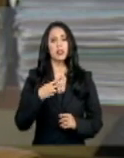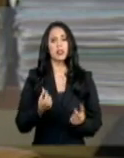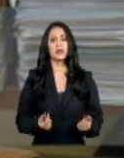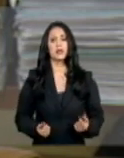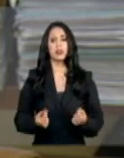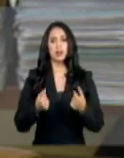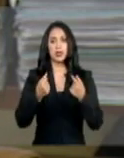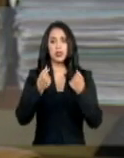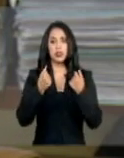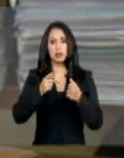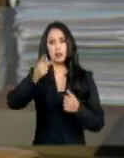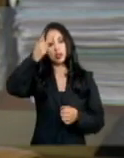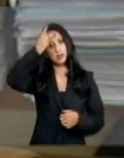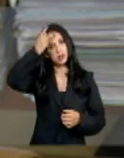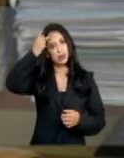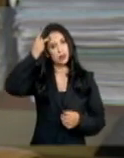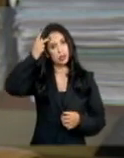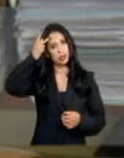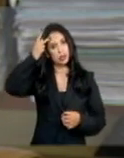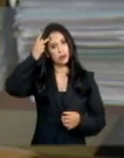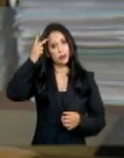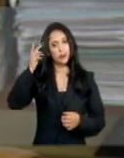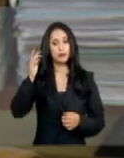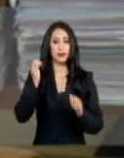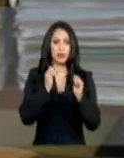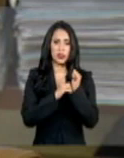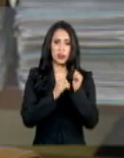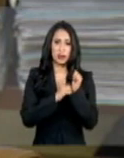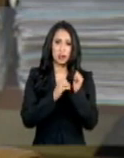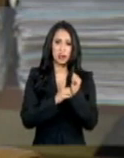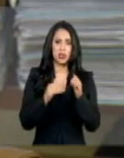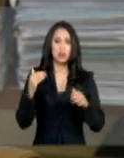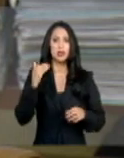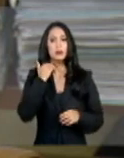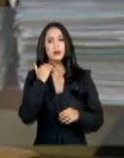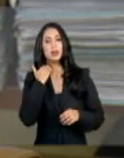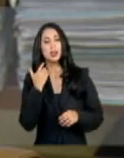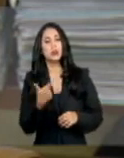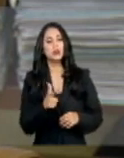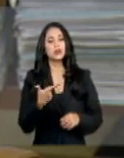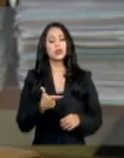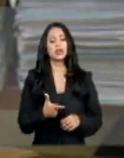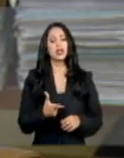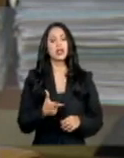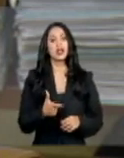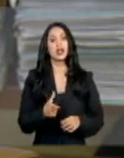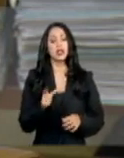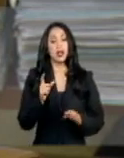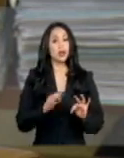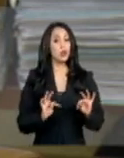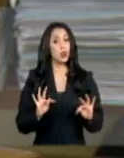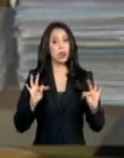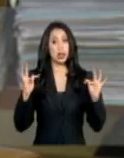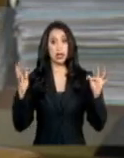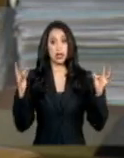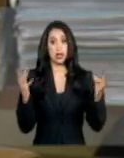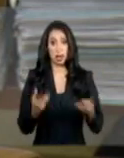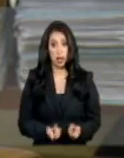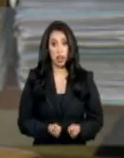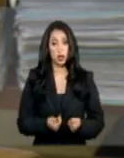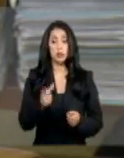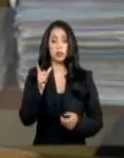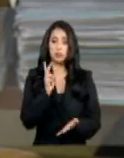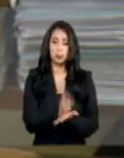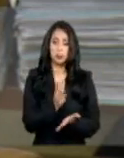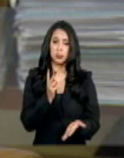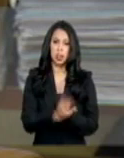pessoas embora o sigilo bancário também ele não tenha caráter absoluto deixando de prevalecer por isso mesmo em